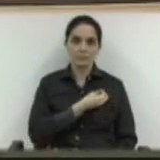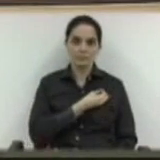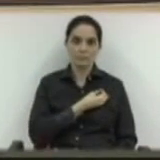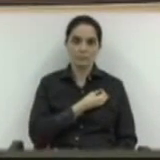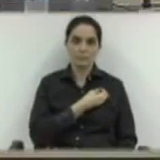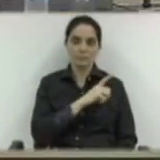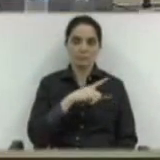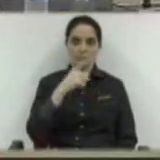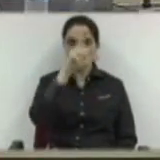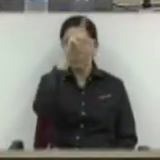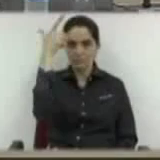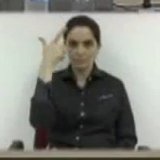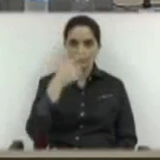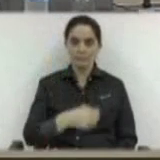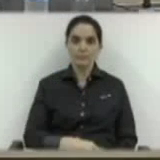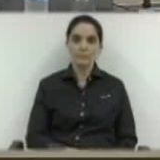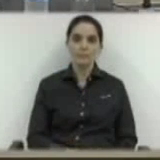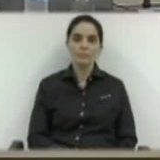Presente. Luizinho da Casa Quil.